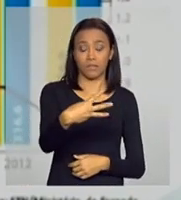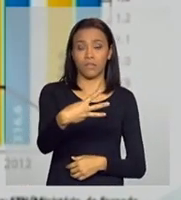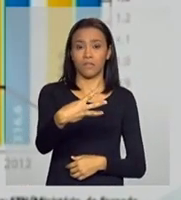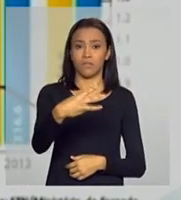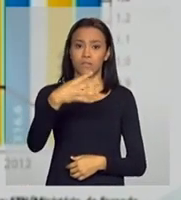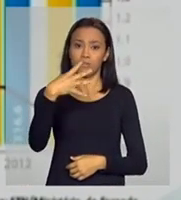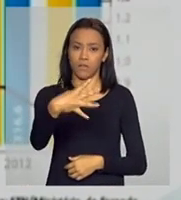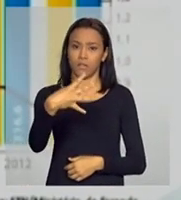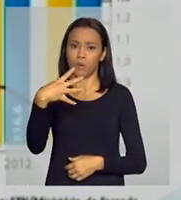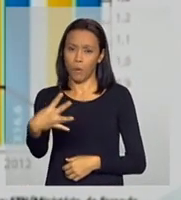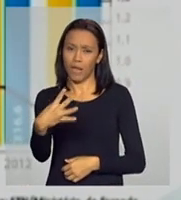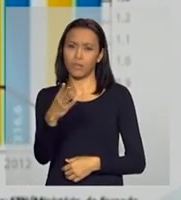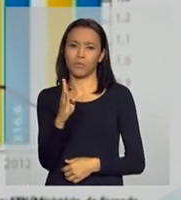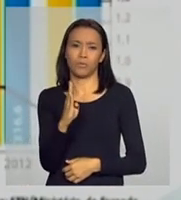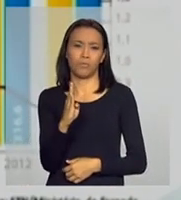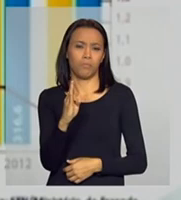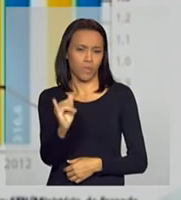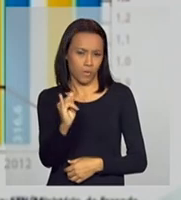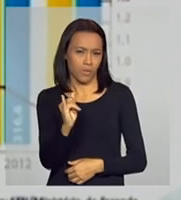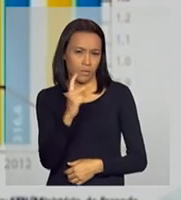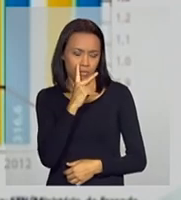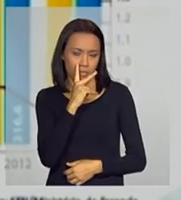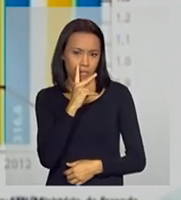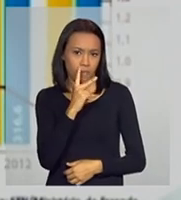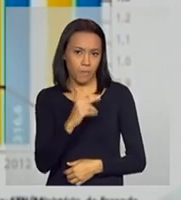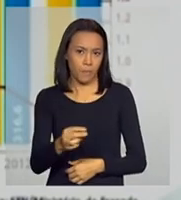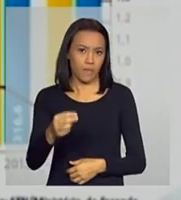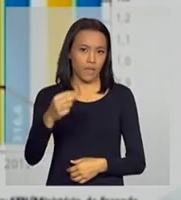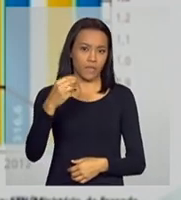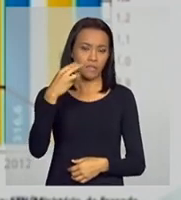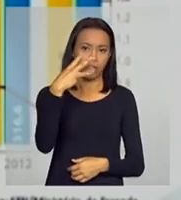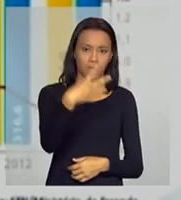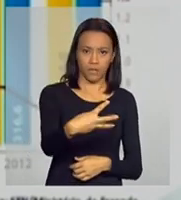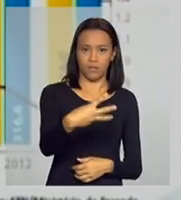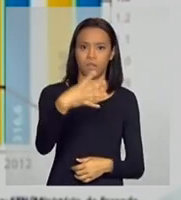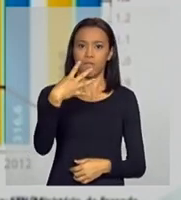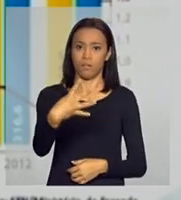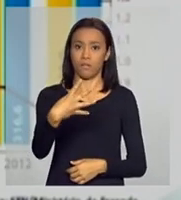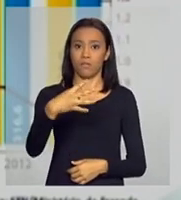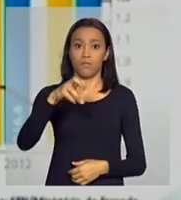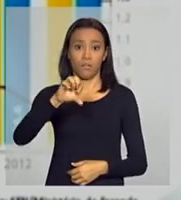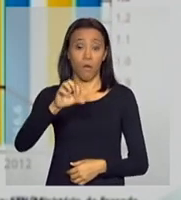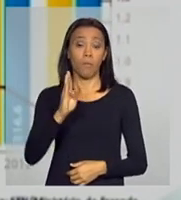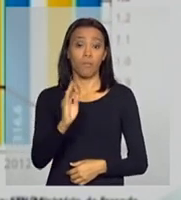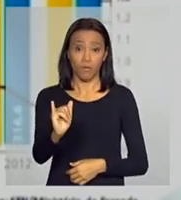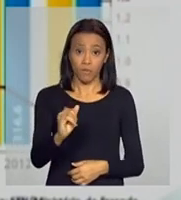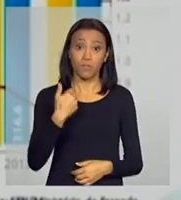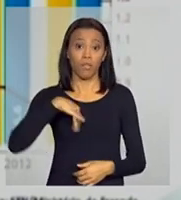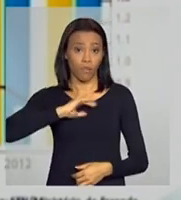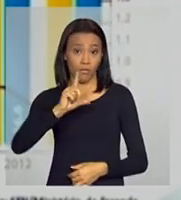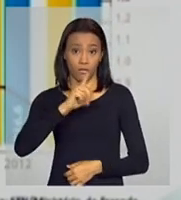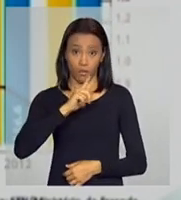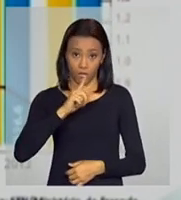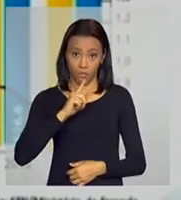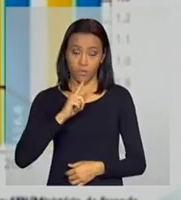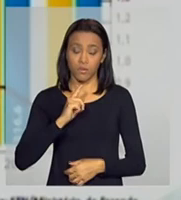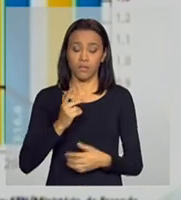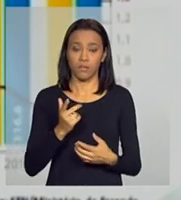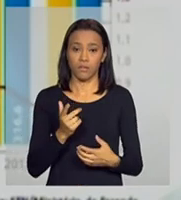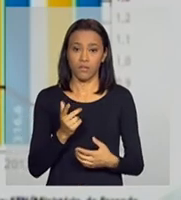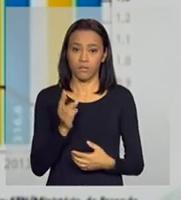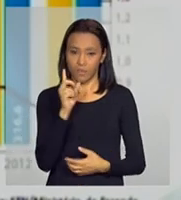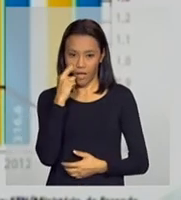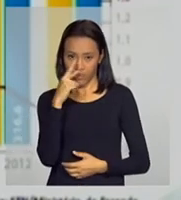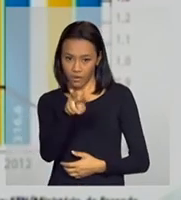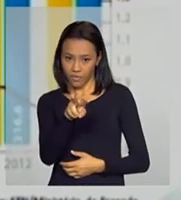344 milhões Se não me engano 349 bilhões que nós temos né E por tá